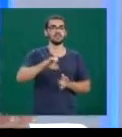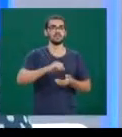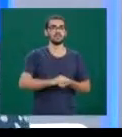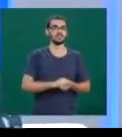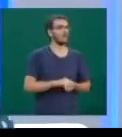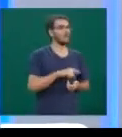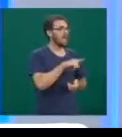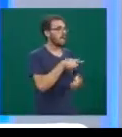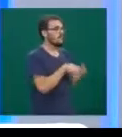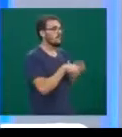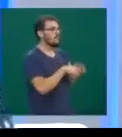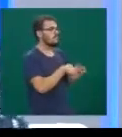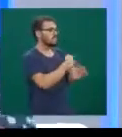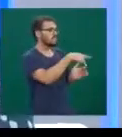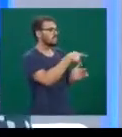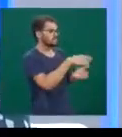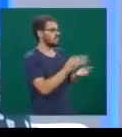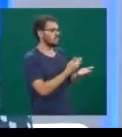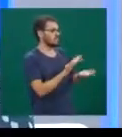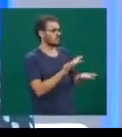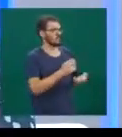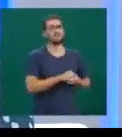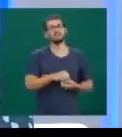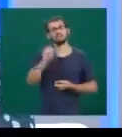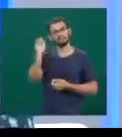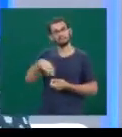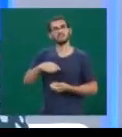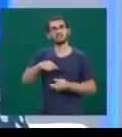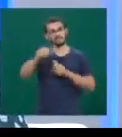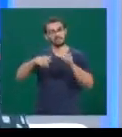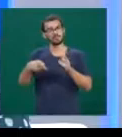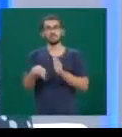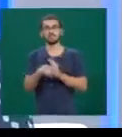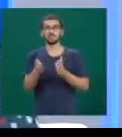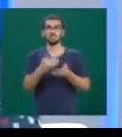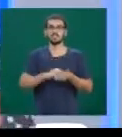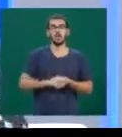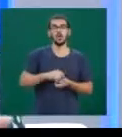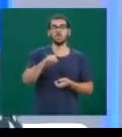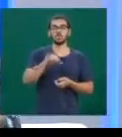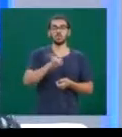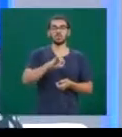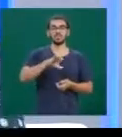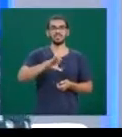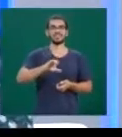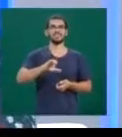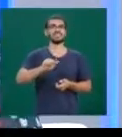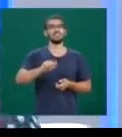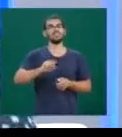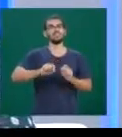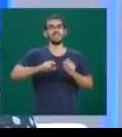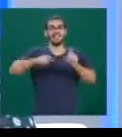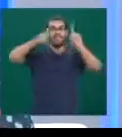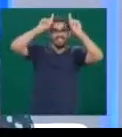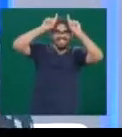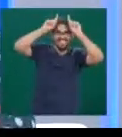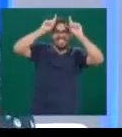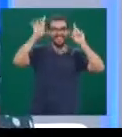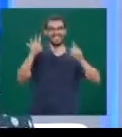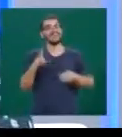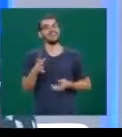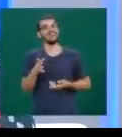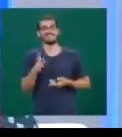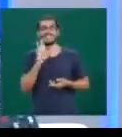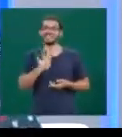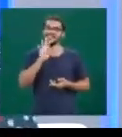os personagens principais das suas obras. Exatamente, né? O Zoic estará lá, o alienígena mais carismático desse Brasil. E eu como